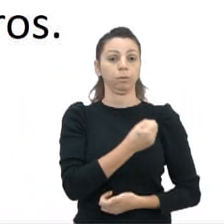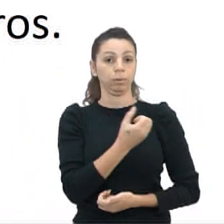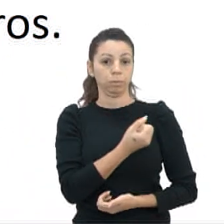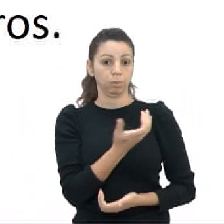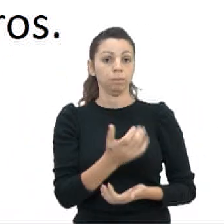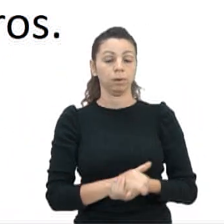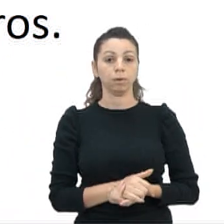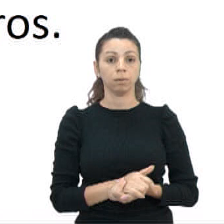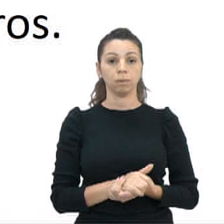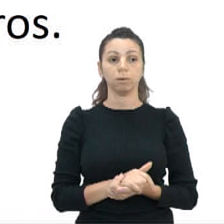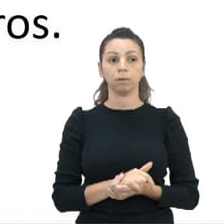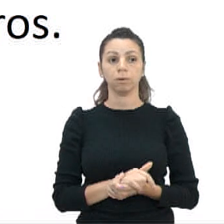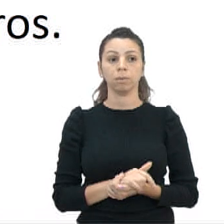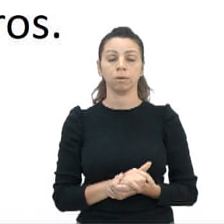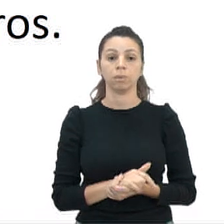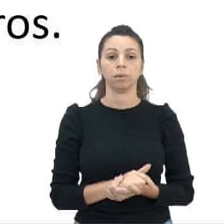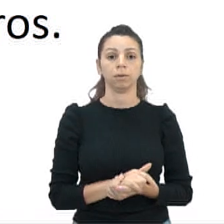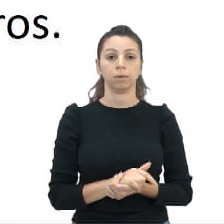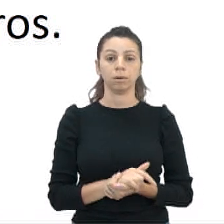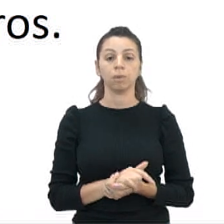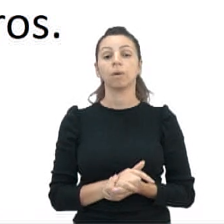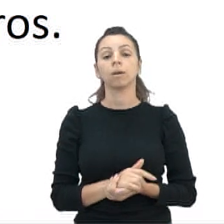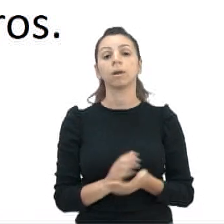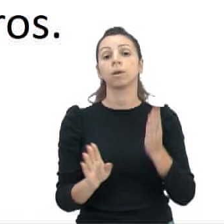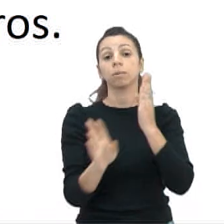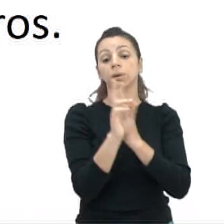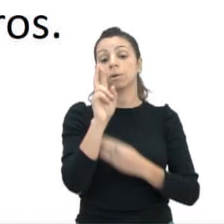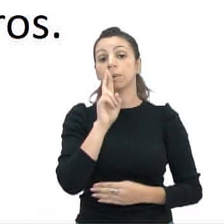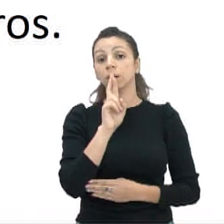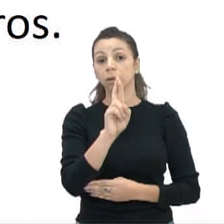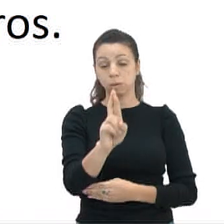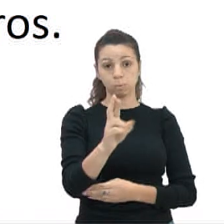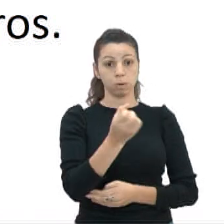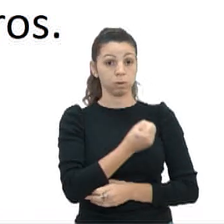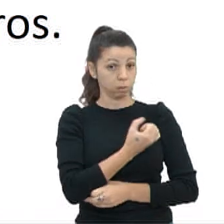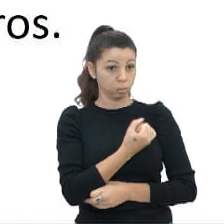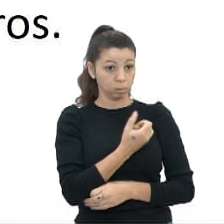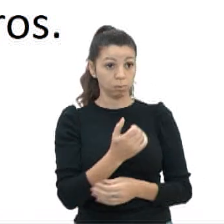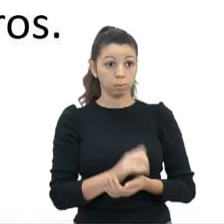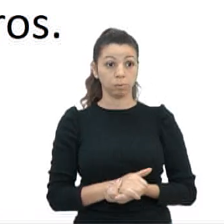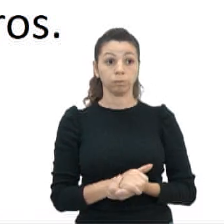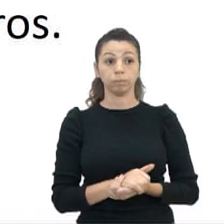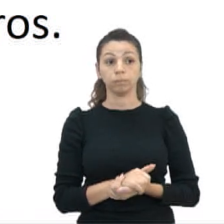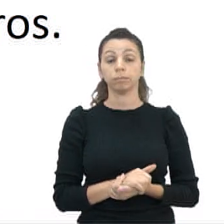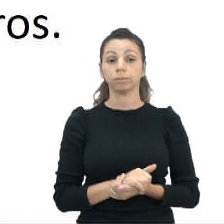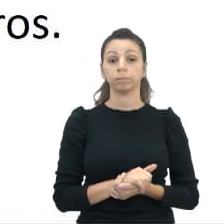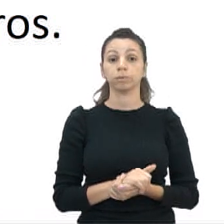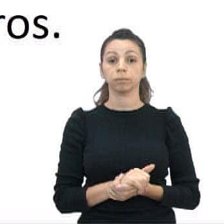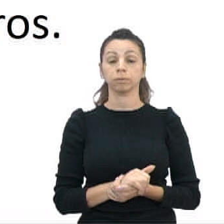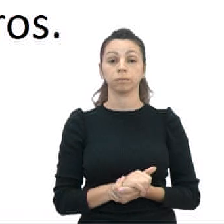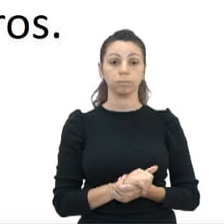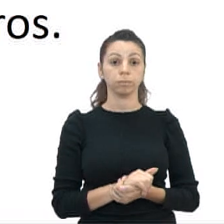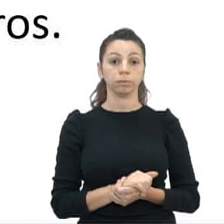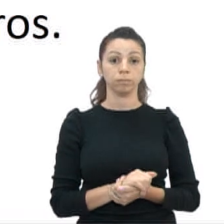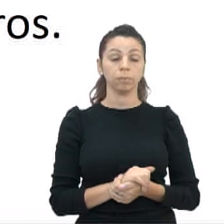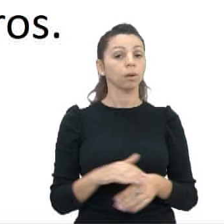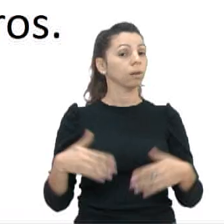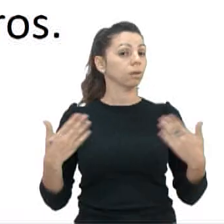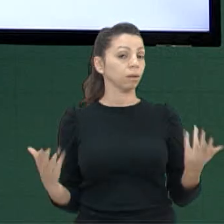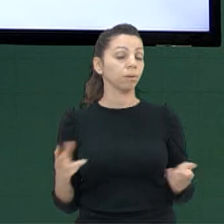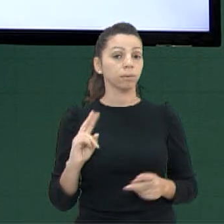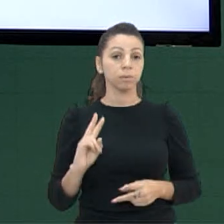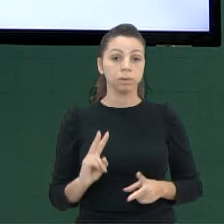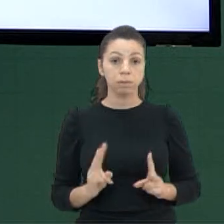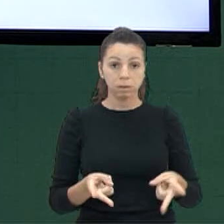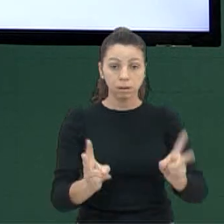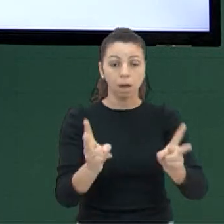obtemos o valor numérico, que foi o que eu acabei de falar, da expressão algébrica dada para esses números. Então, sempre